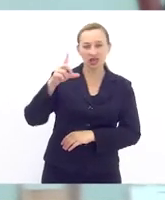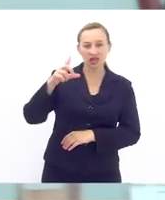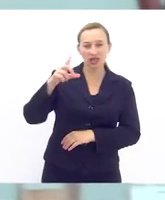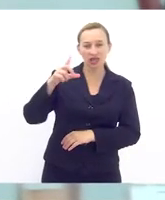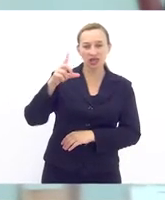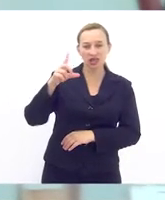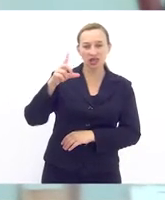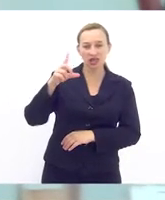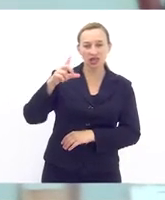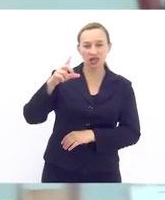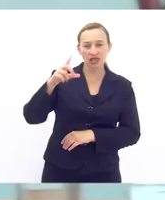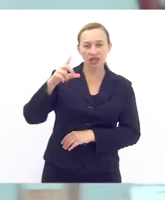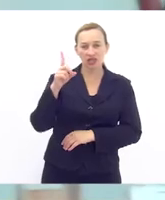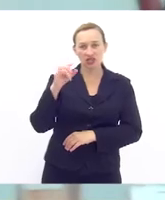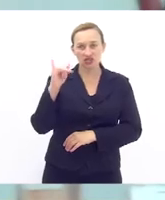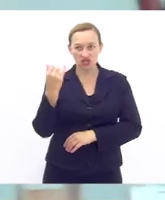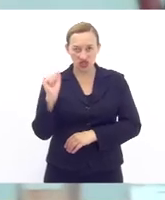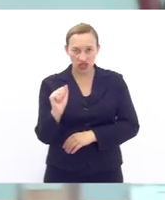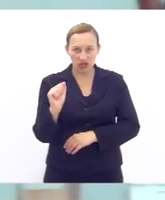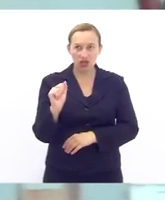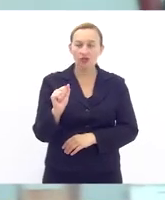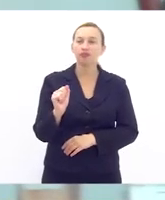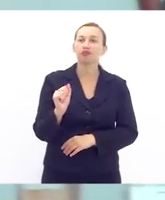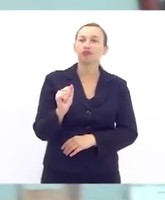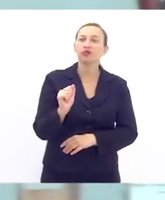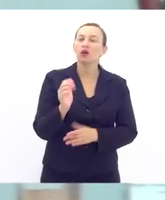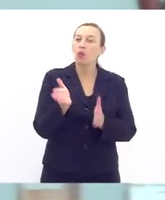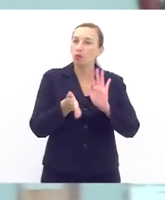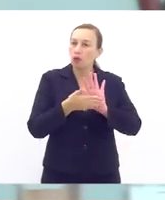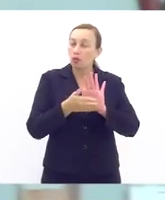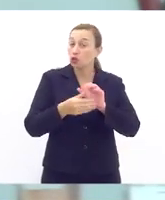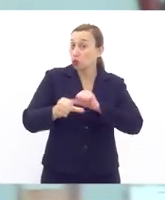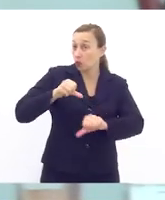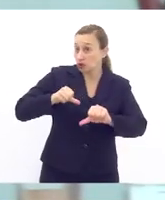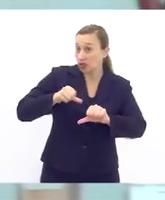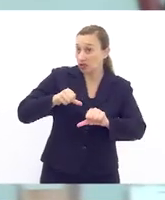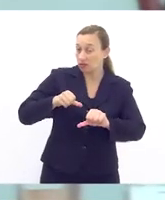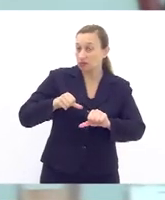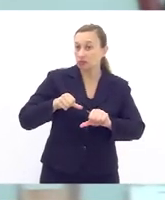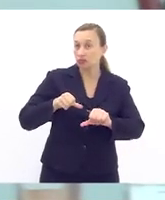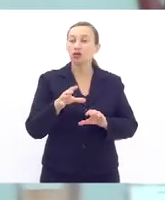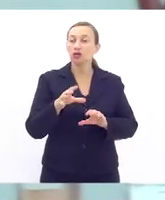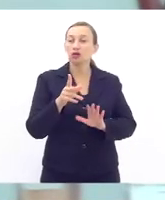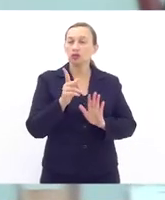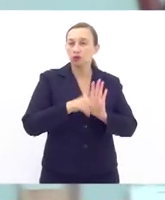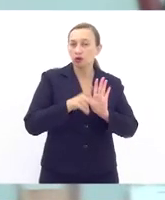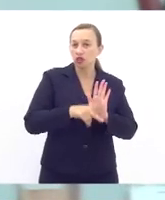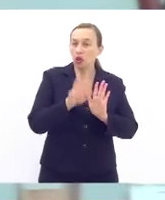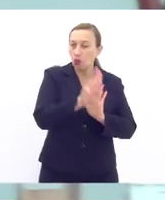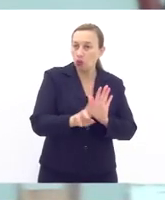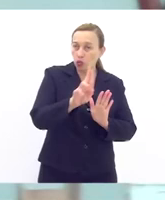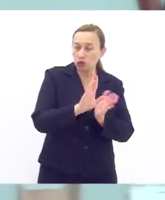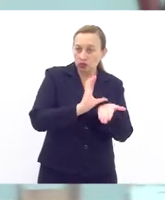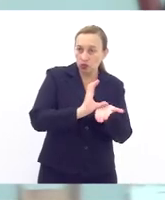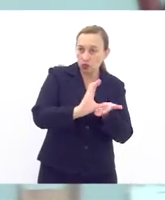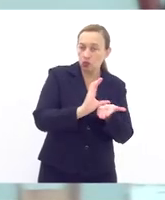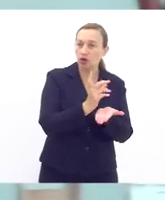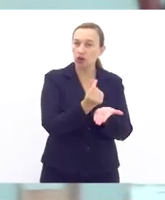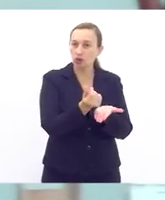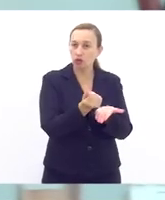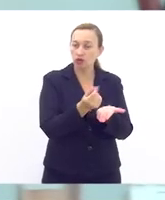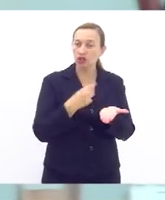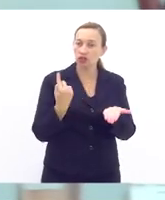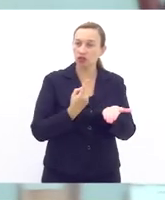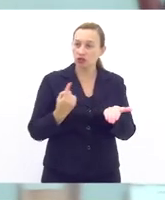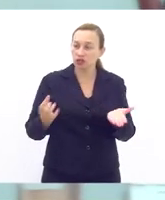o Coronel Veiga como principal Bom dia alagamento a gente fez uma uma proposta contrário me dá o projeto Eu uso esse recurso me dá o projeto executivo e a gente